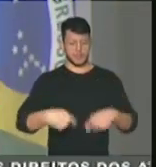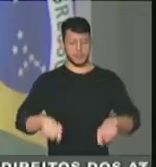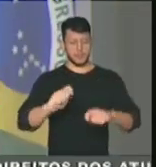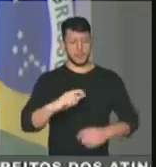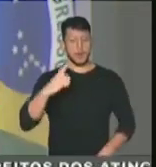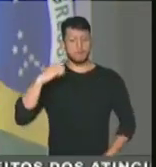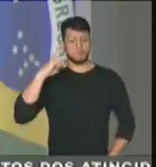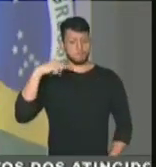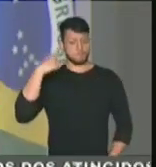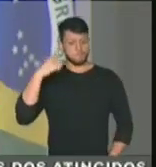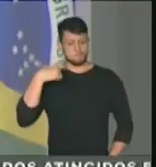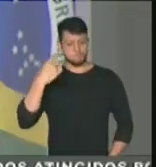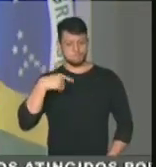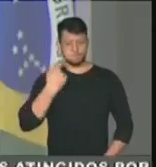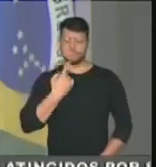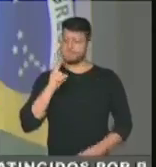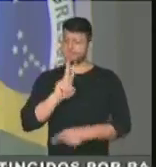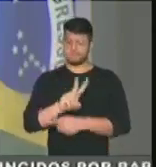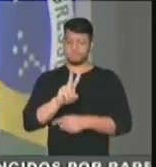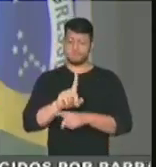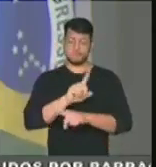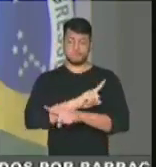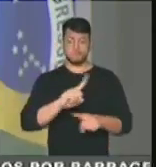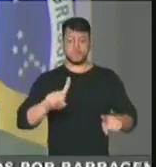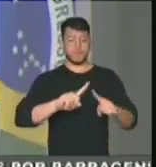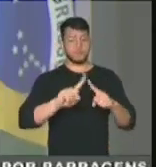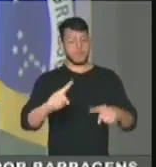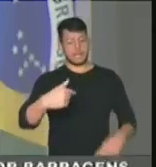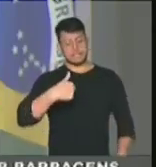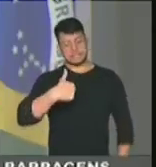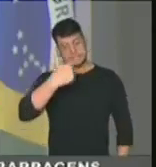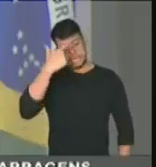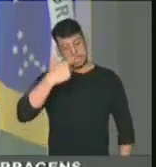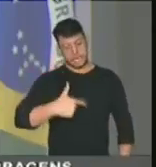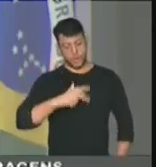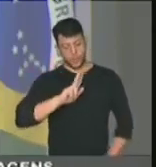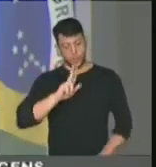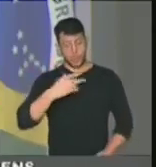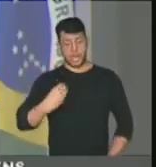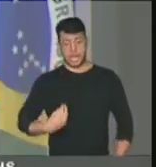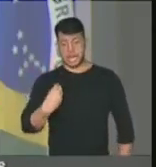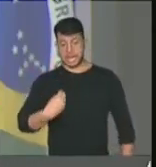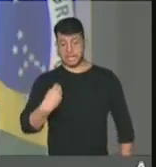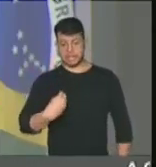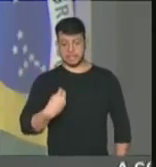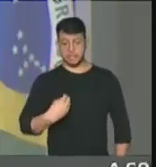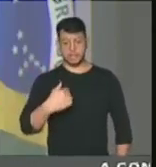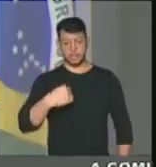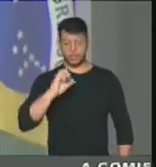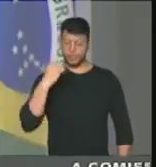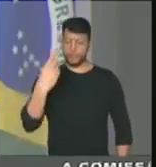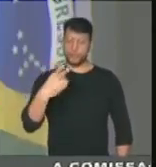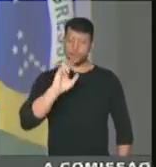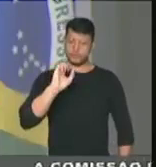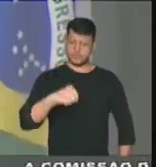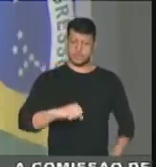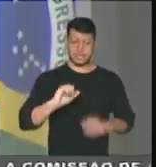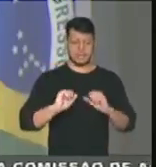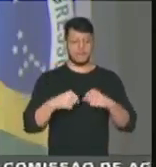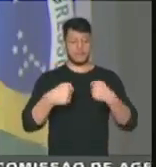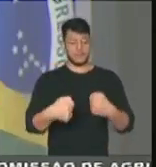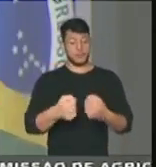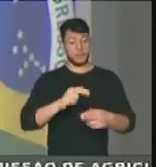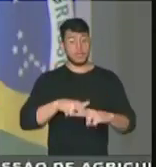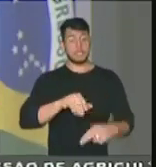e nem de defensores mas enquanto estiver aqui neste parlamento eu vou defendê lo porque se chegar à minha